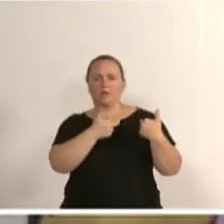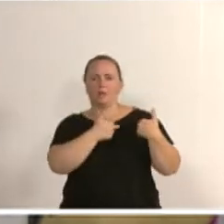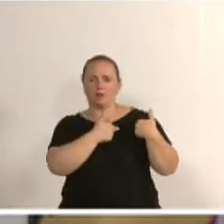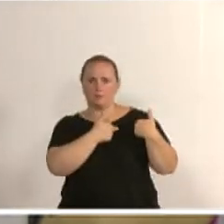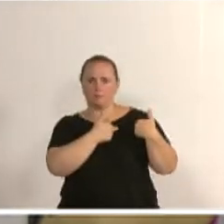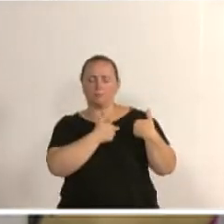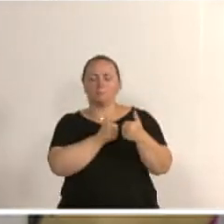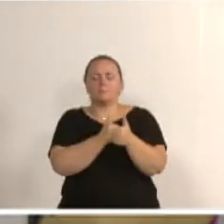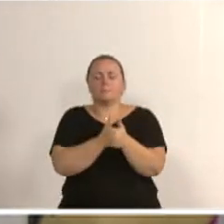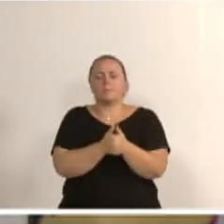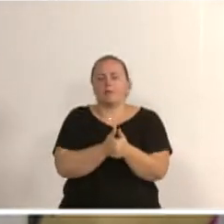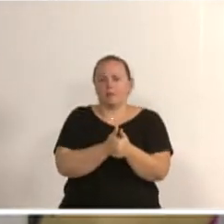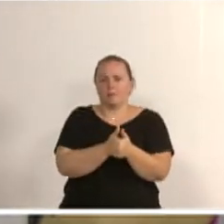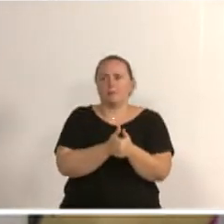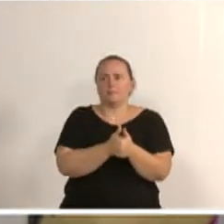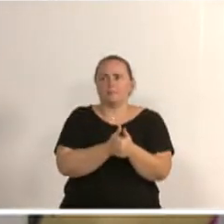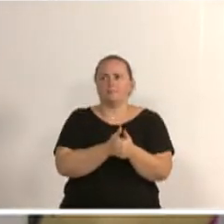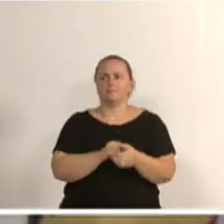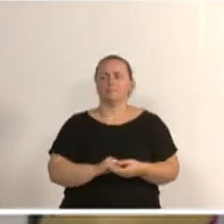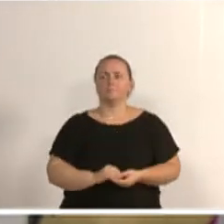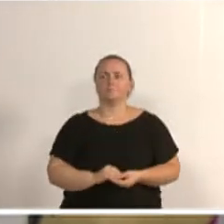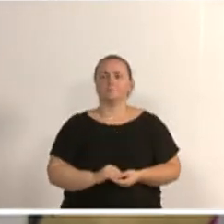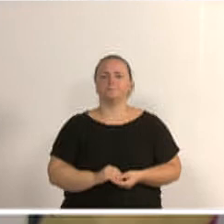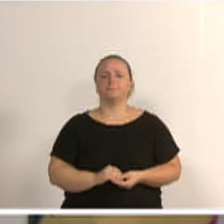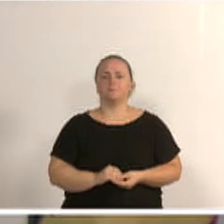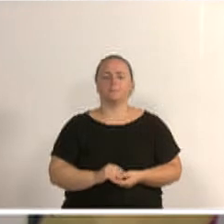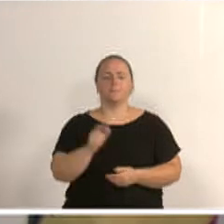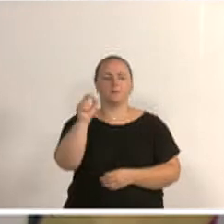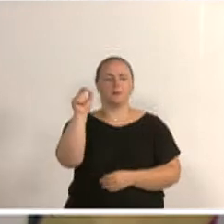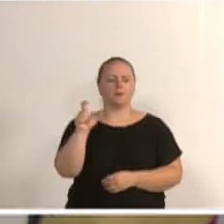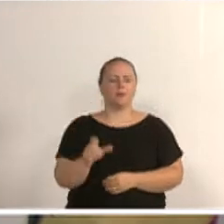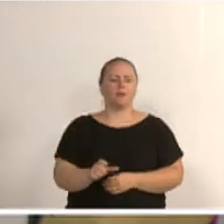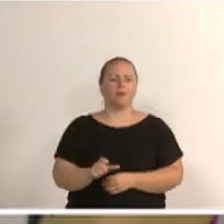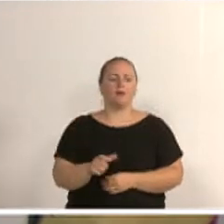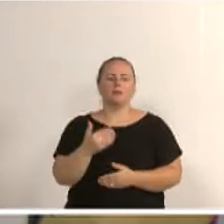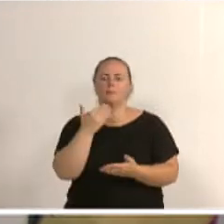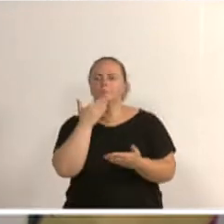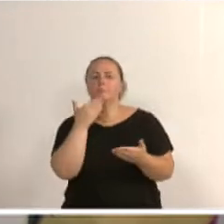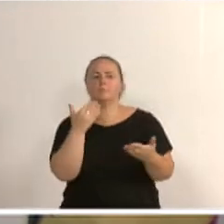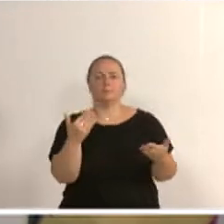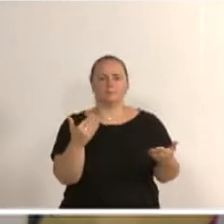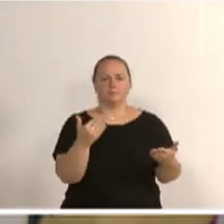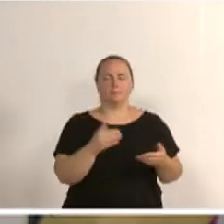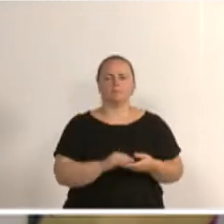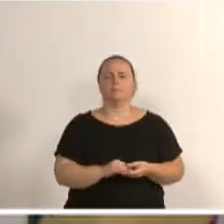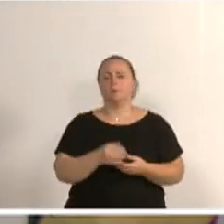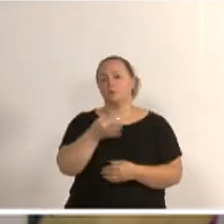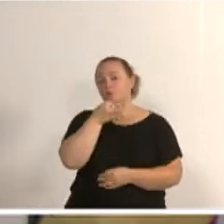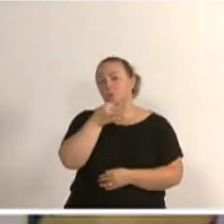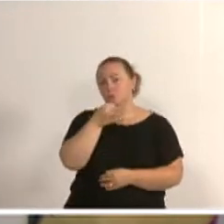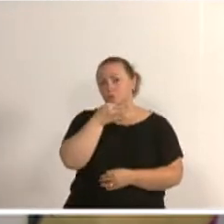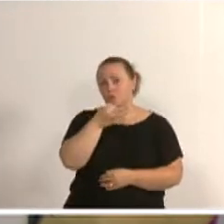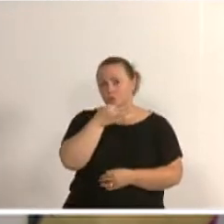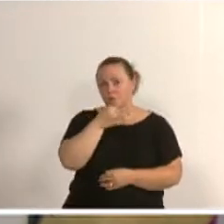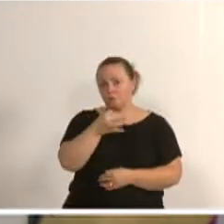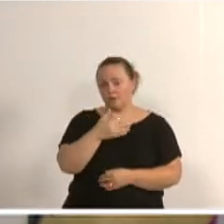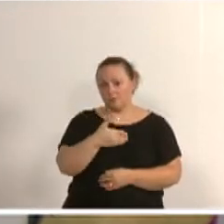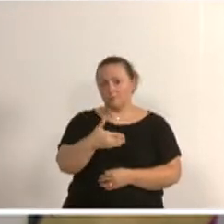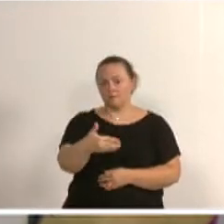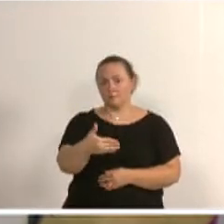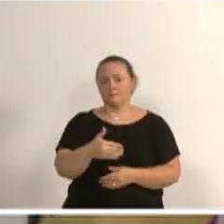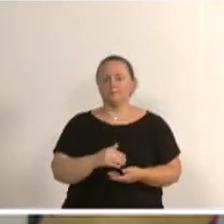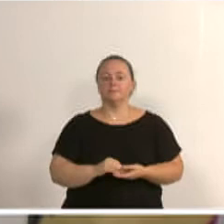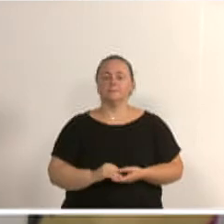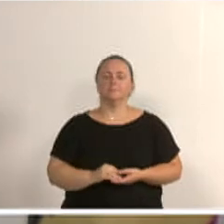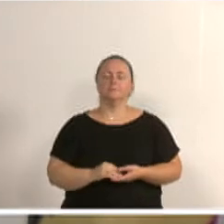aproximar isso dos usuários. Saber a quem recorrer de fato. Certo? Então, a sugestão, para finalizar agora de vez,